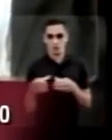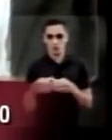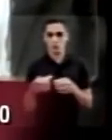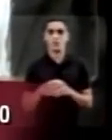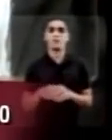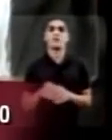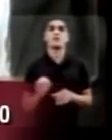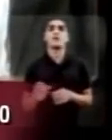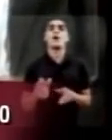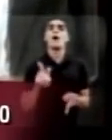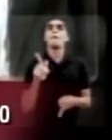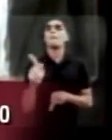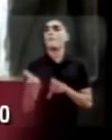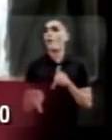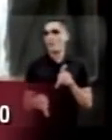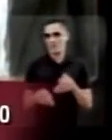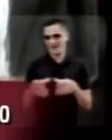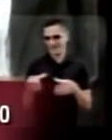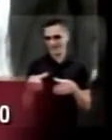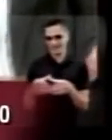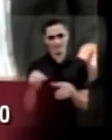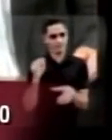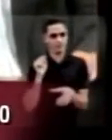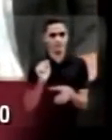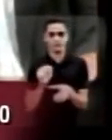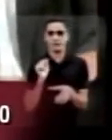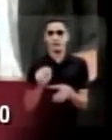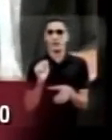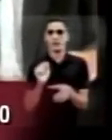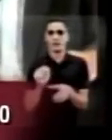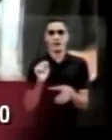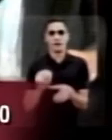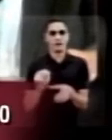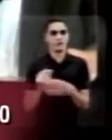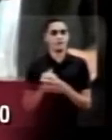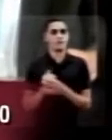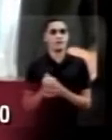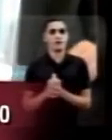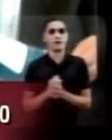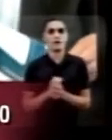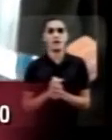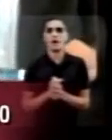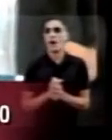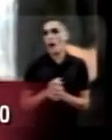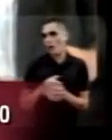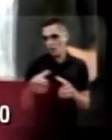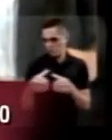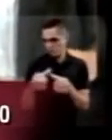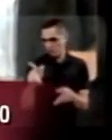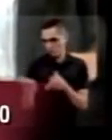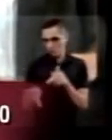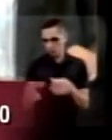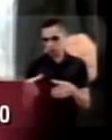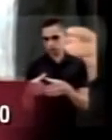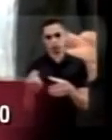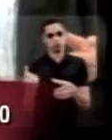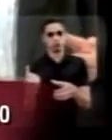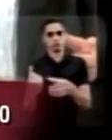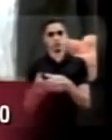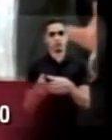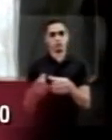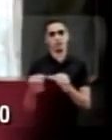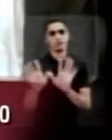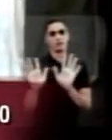não pertence a esse grupo, no próximo slide, por favor, que não pertence a esse